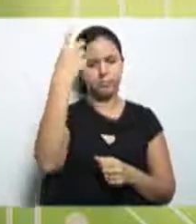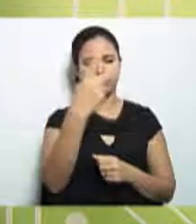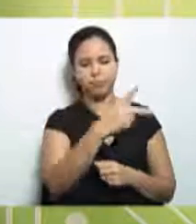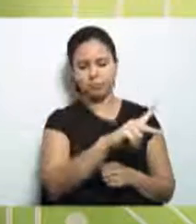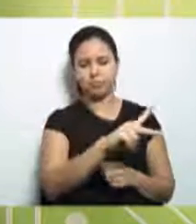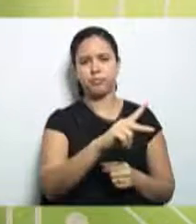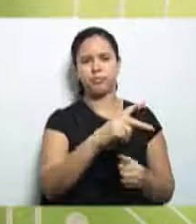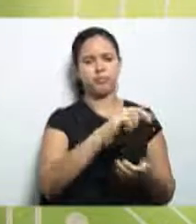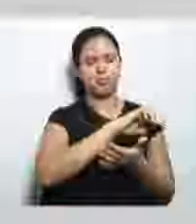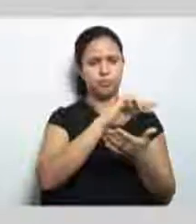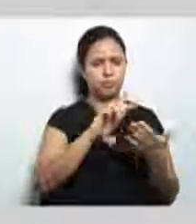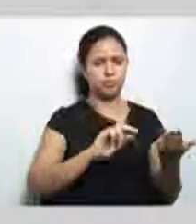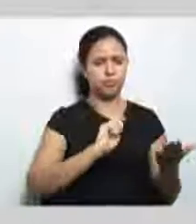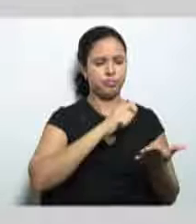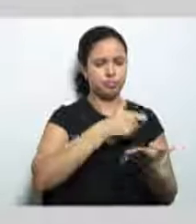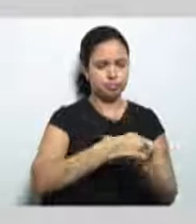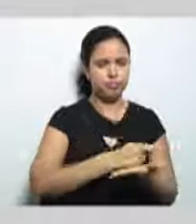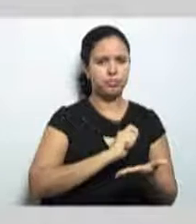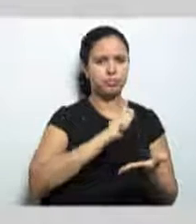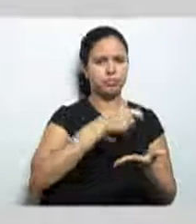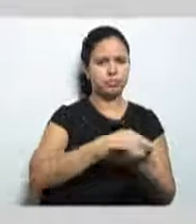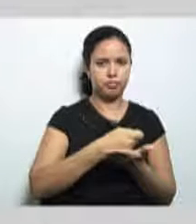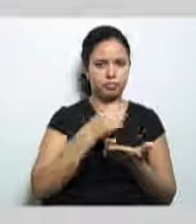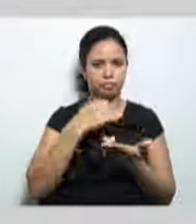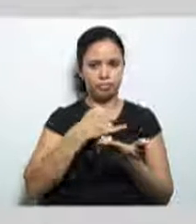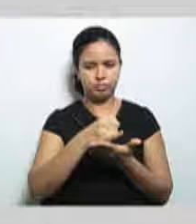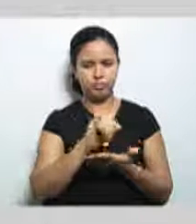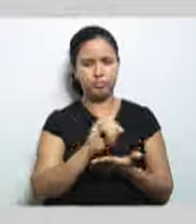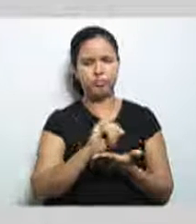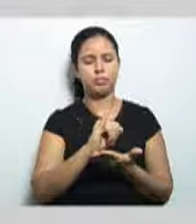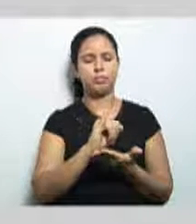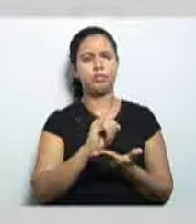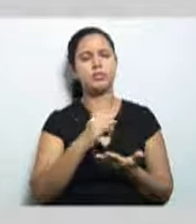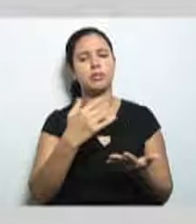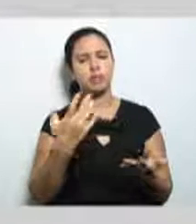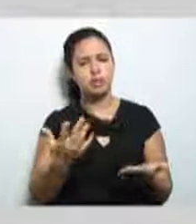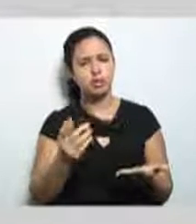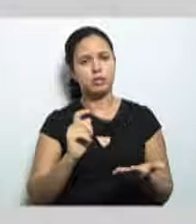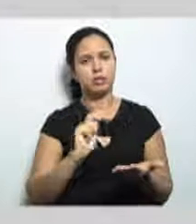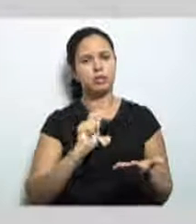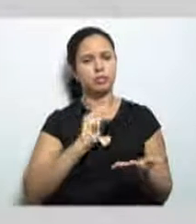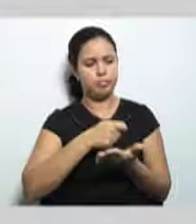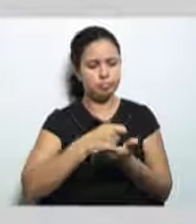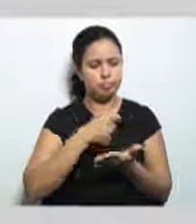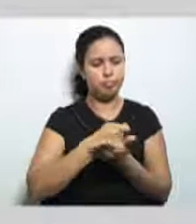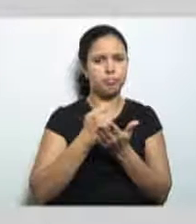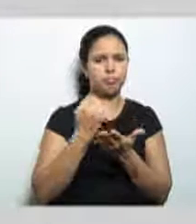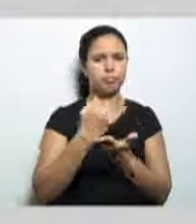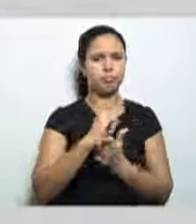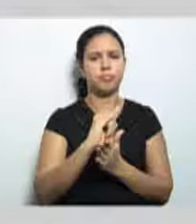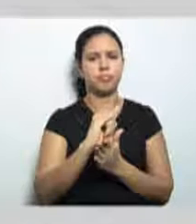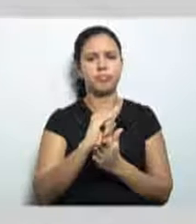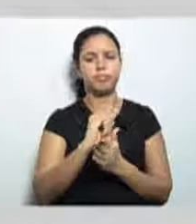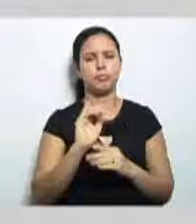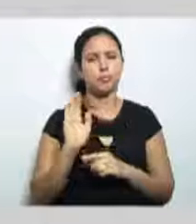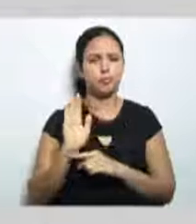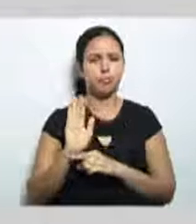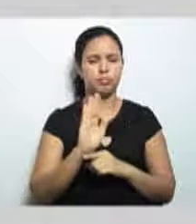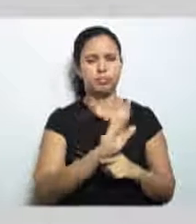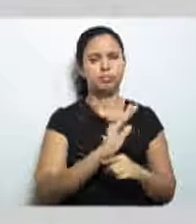que eles pagavam muitos impostos. E os impostos eram para isso, para sustentar aquela classe que não